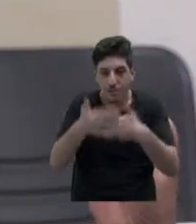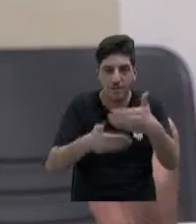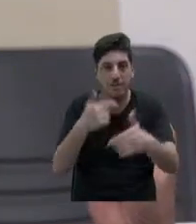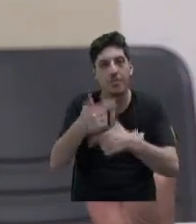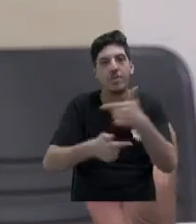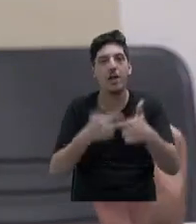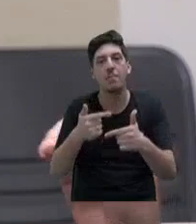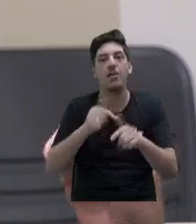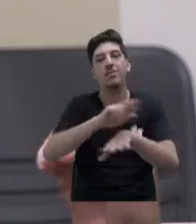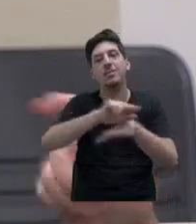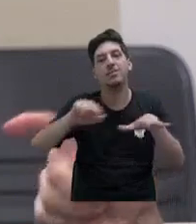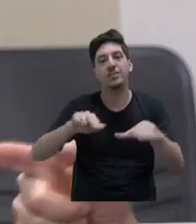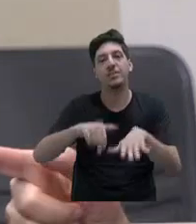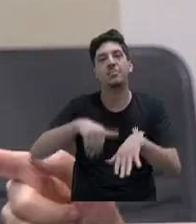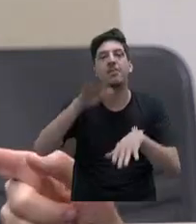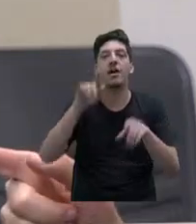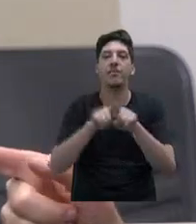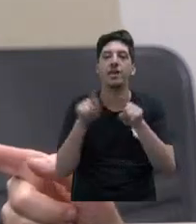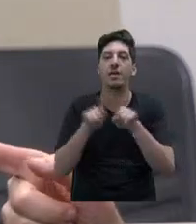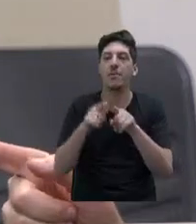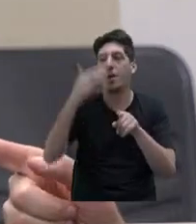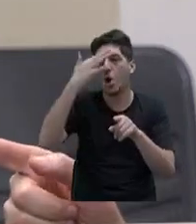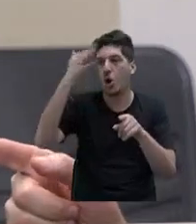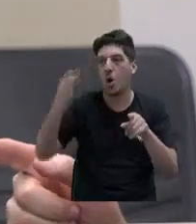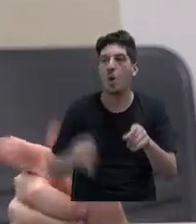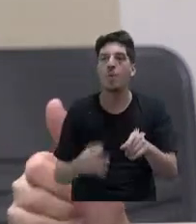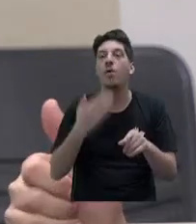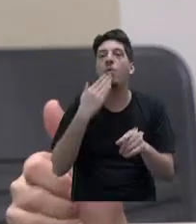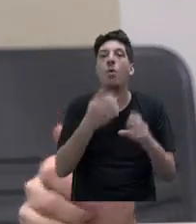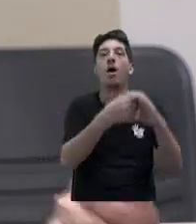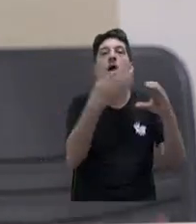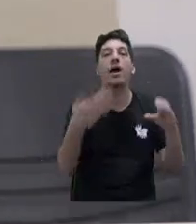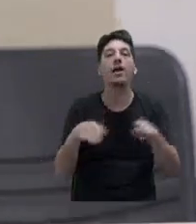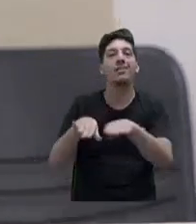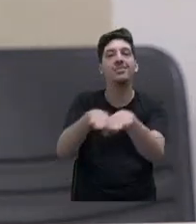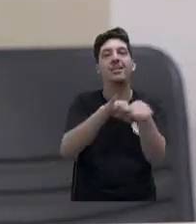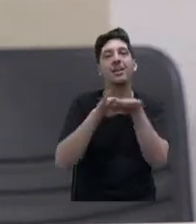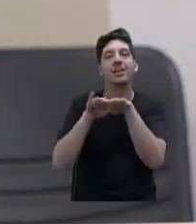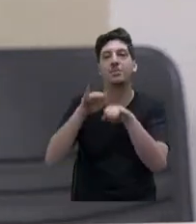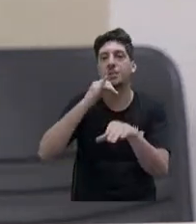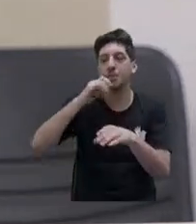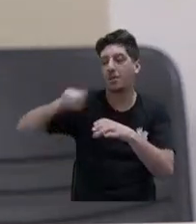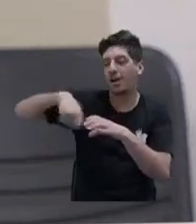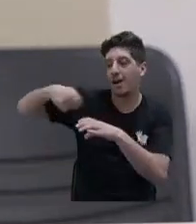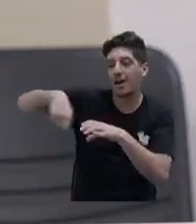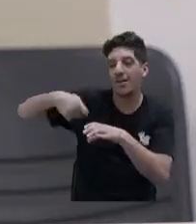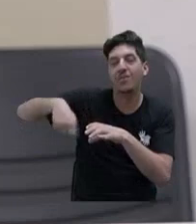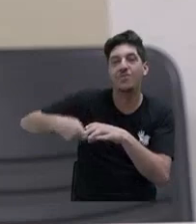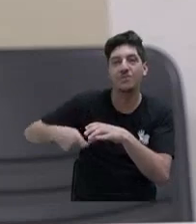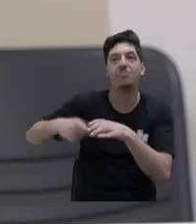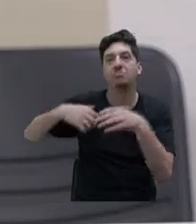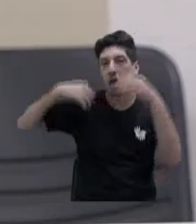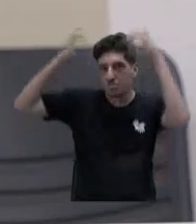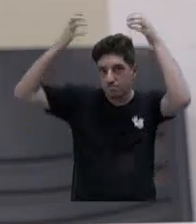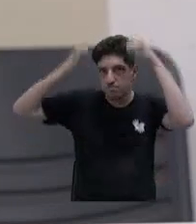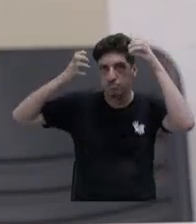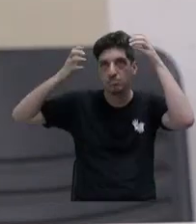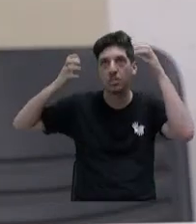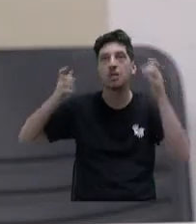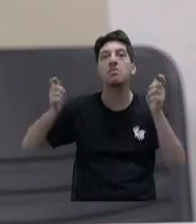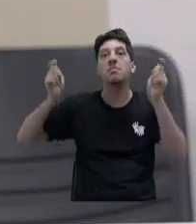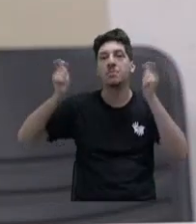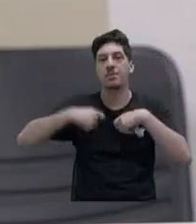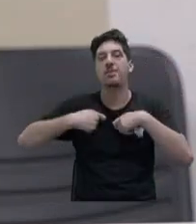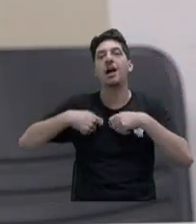sobretudo, compreendendo os elos que nos unem. A cozinha, a gastronomia nos une, a